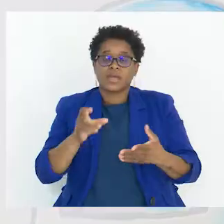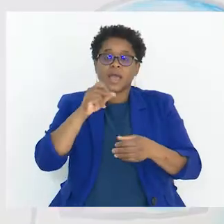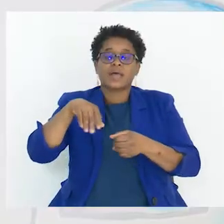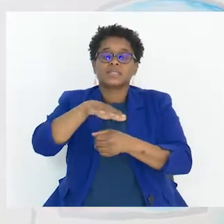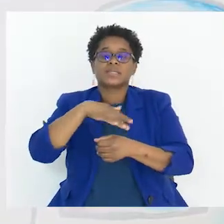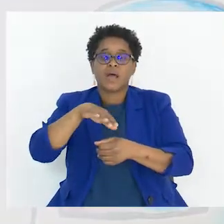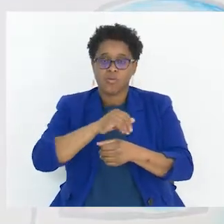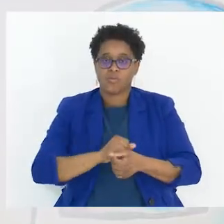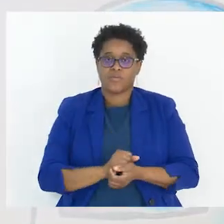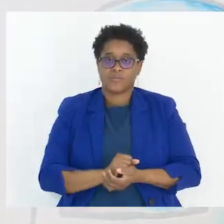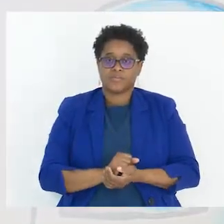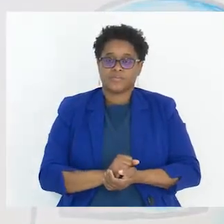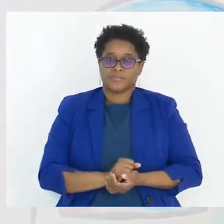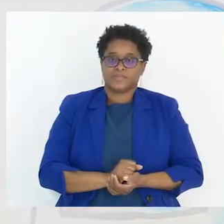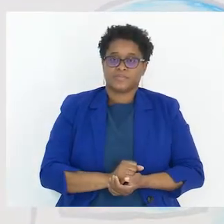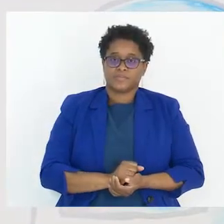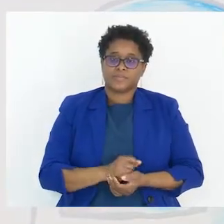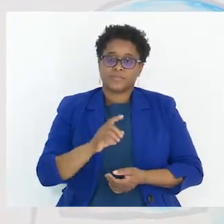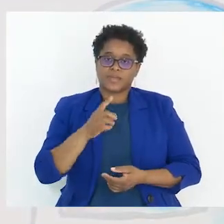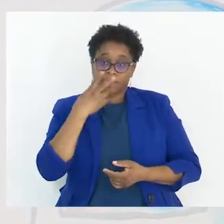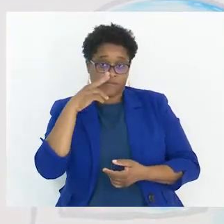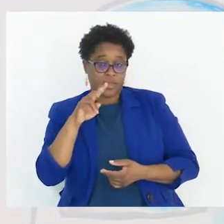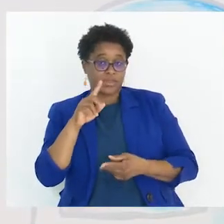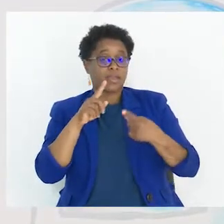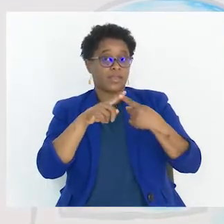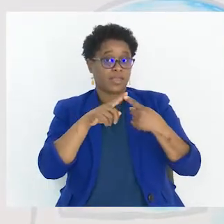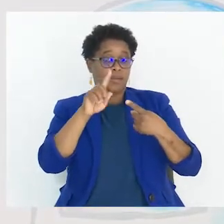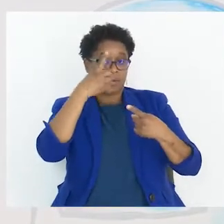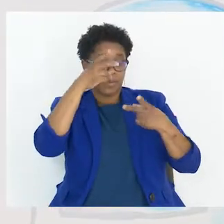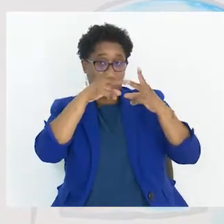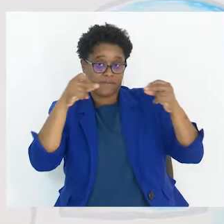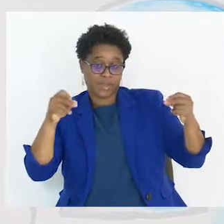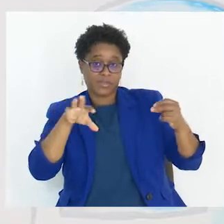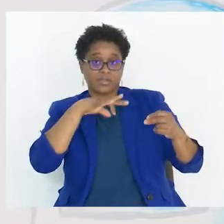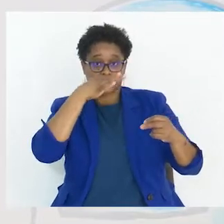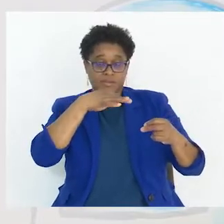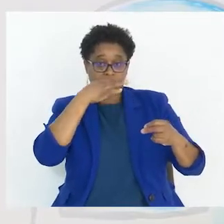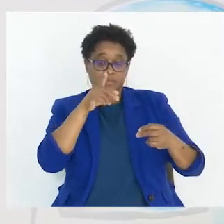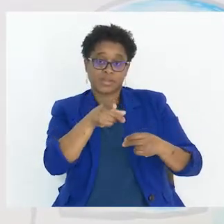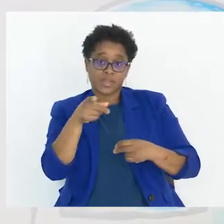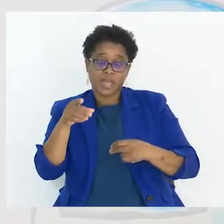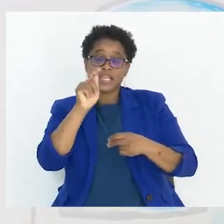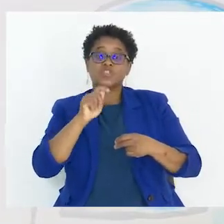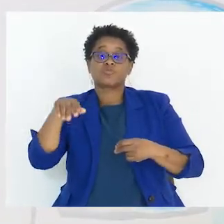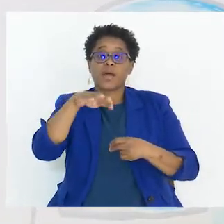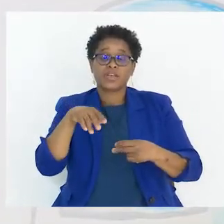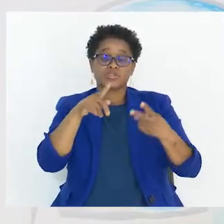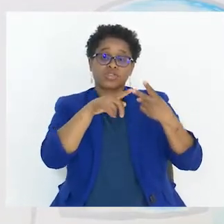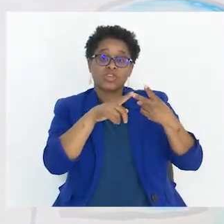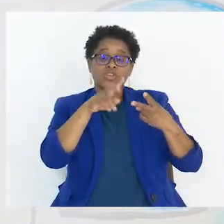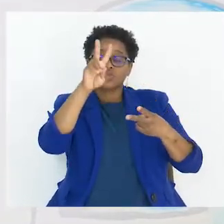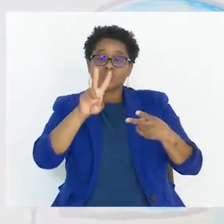ação. Vejam, na primeira afirmação está a indicar o espaço e na segunda, o